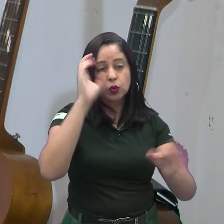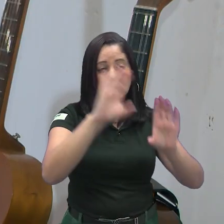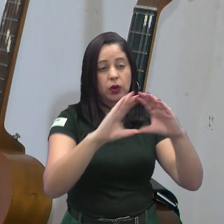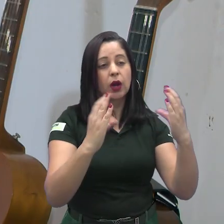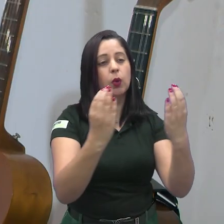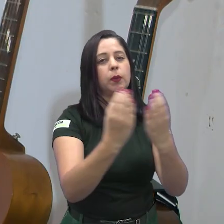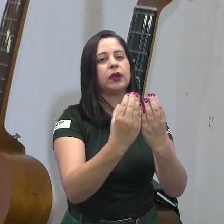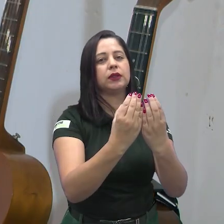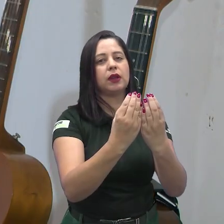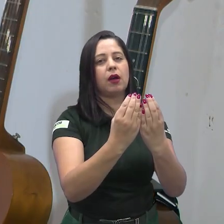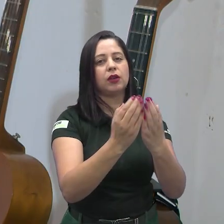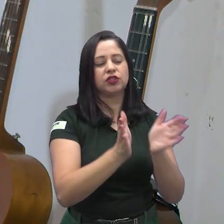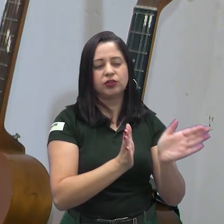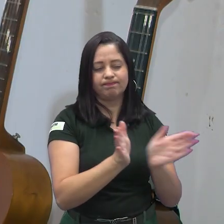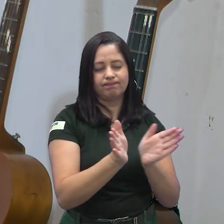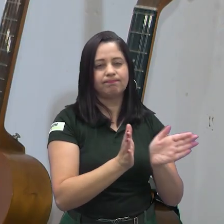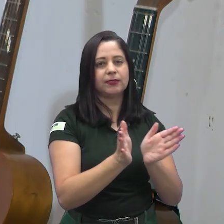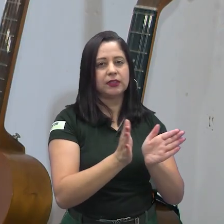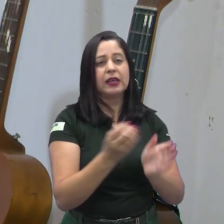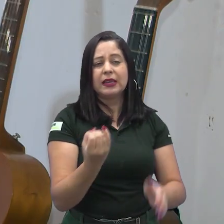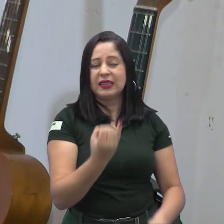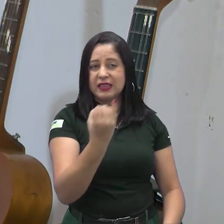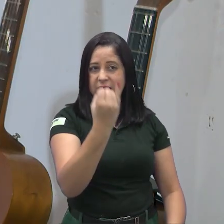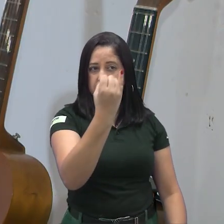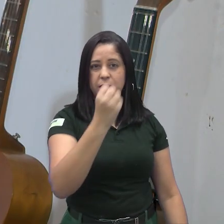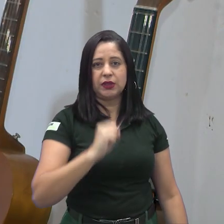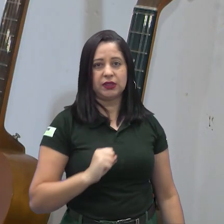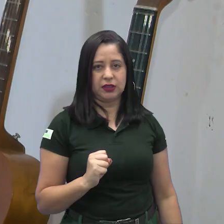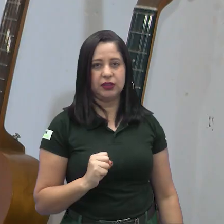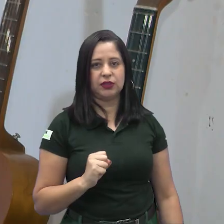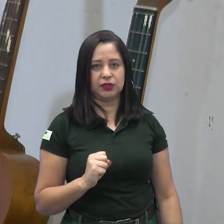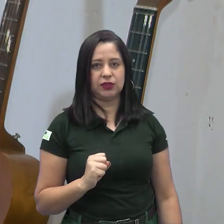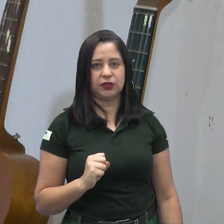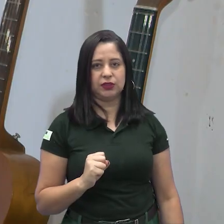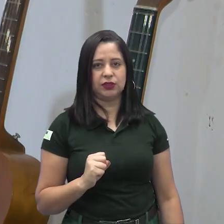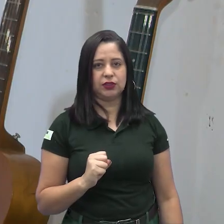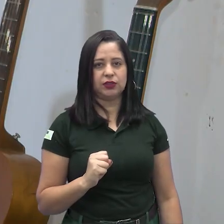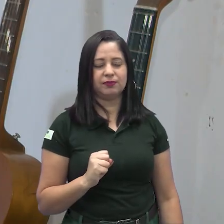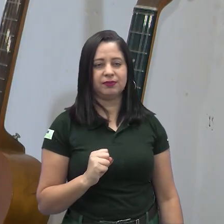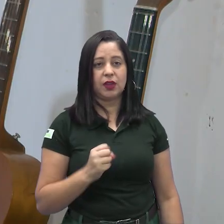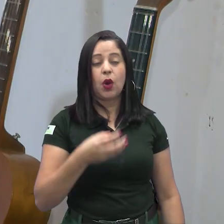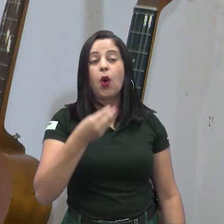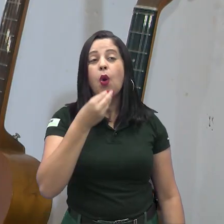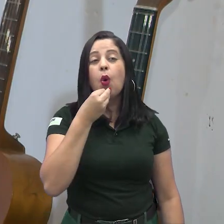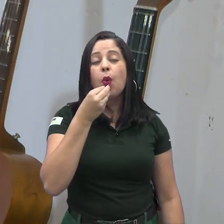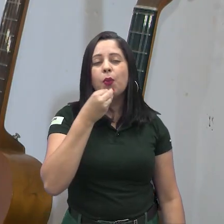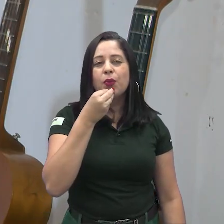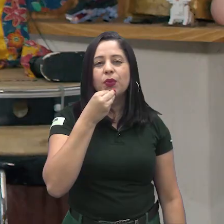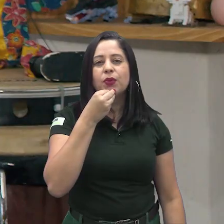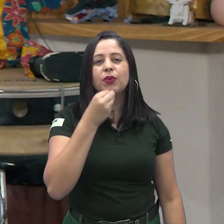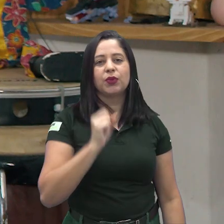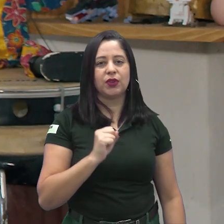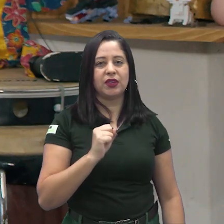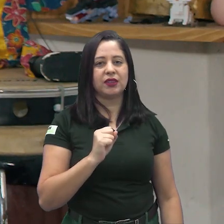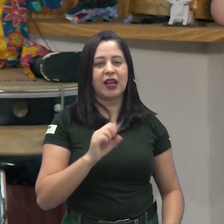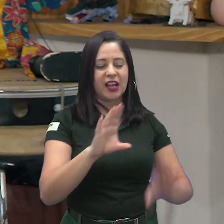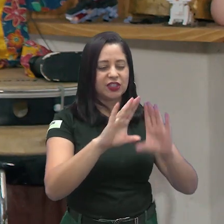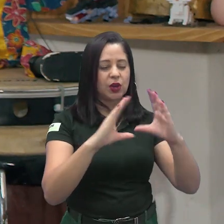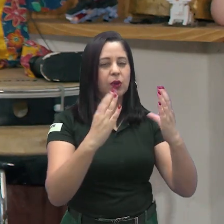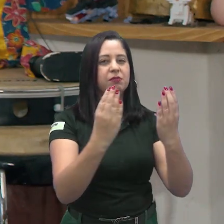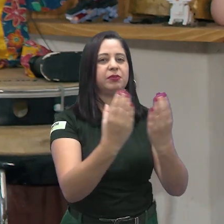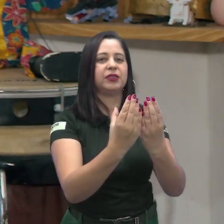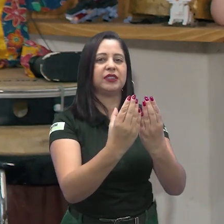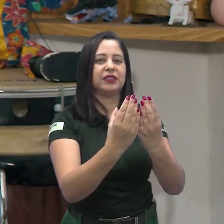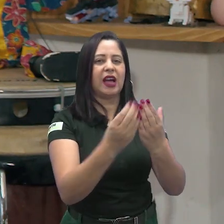né? E eu acredito que isso é muito importante, principalmente a comunidade ter essa oportunidade, né? Essa força, né?